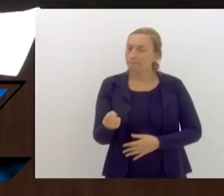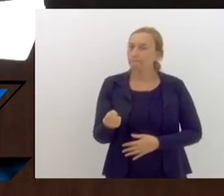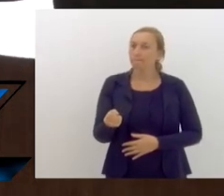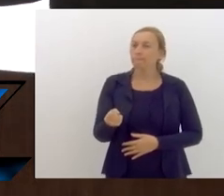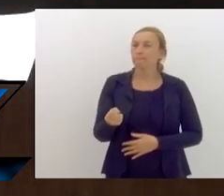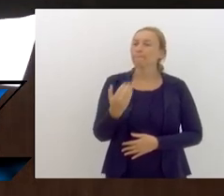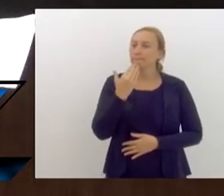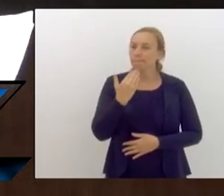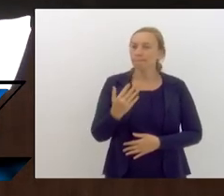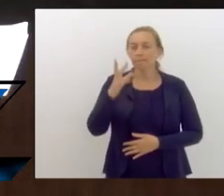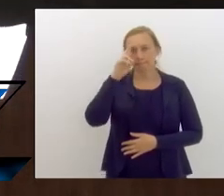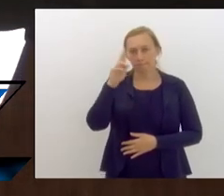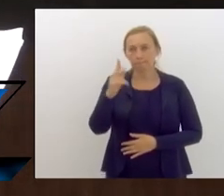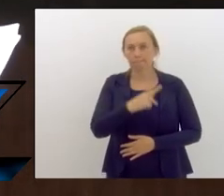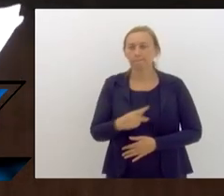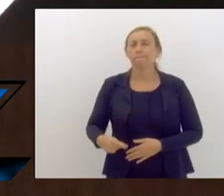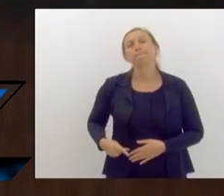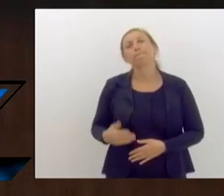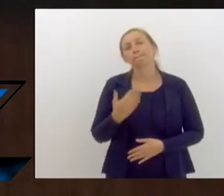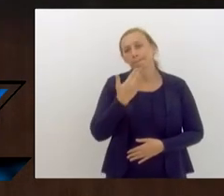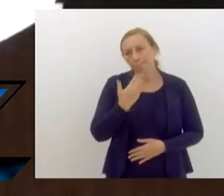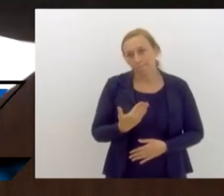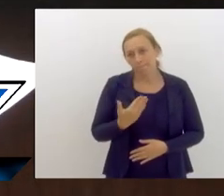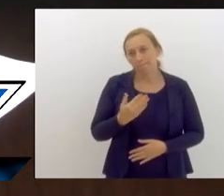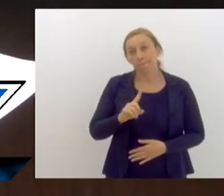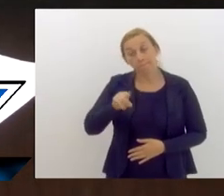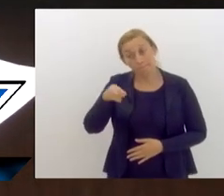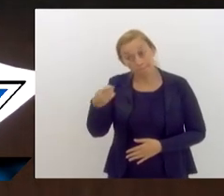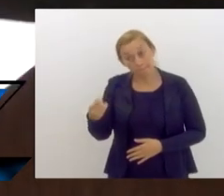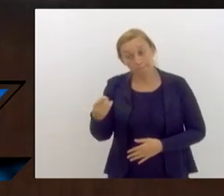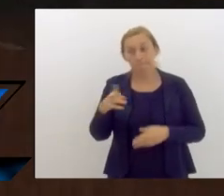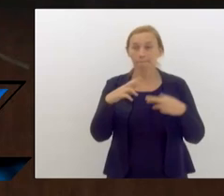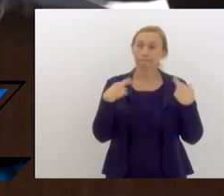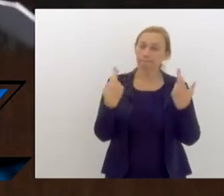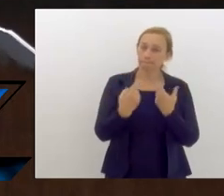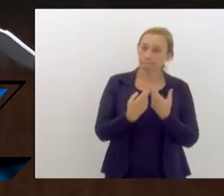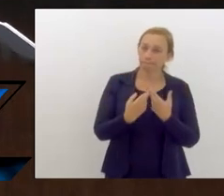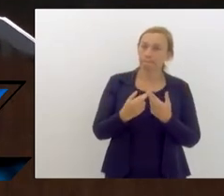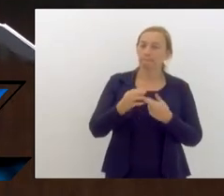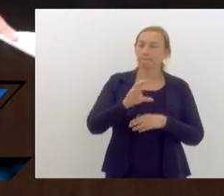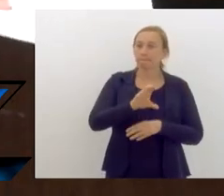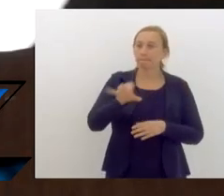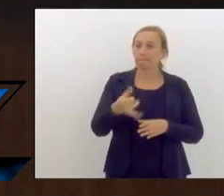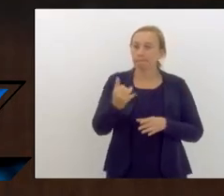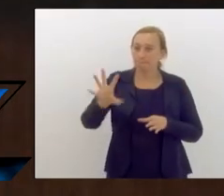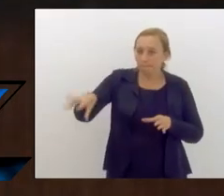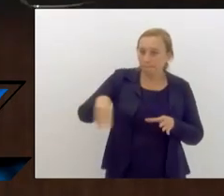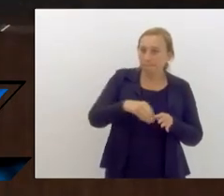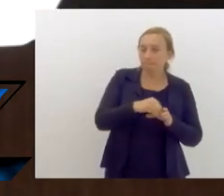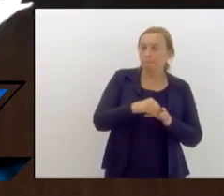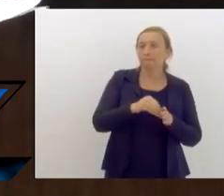pedia vossa excelência por favor que na próxima reunião da ccj coloque o tema em Pauta que eu acho que assim a gente